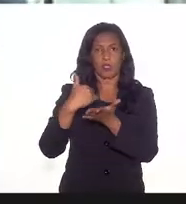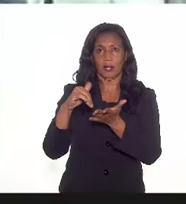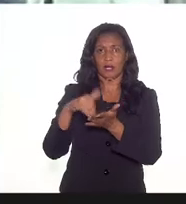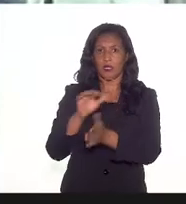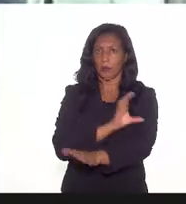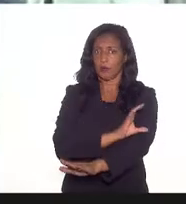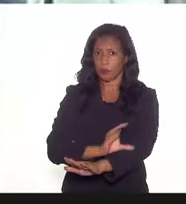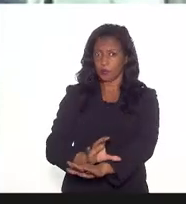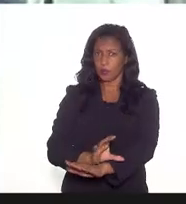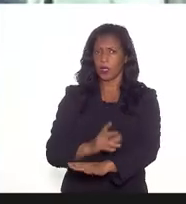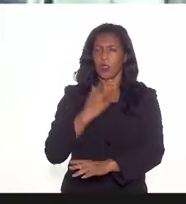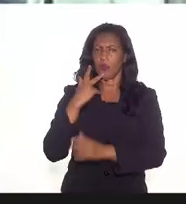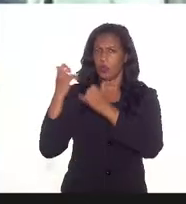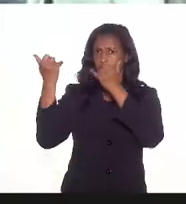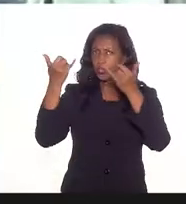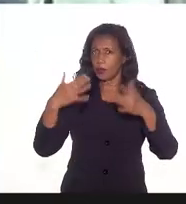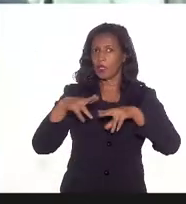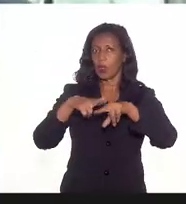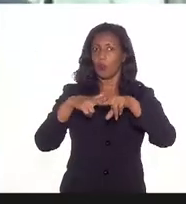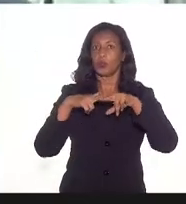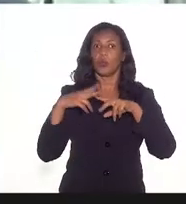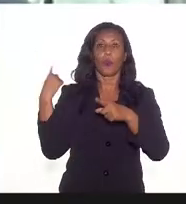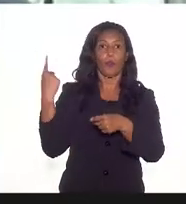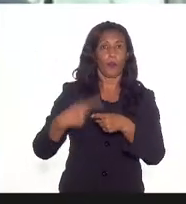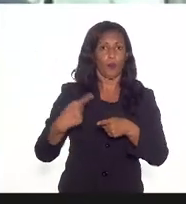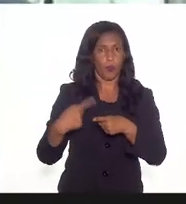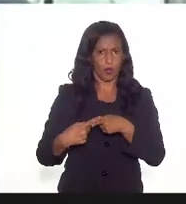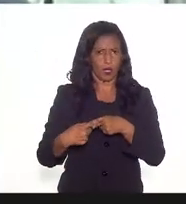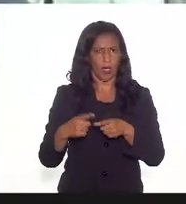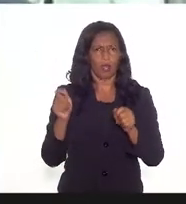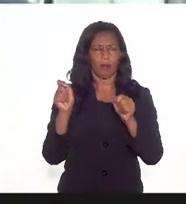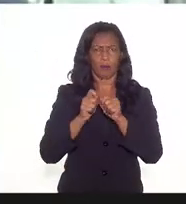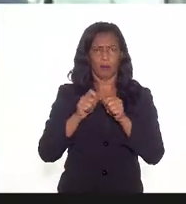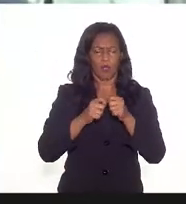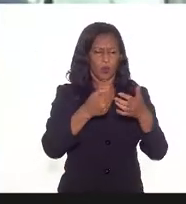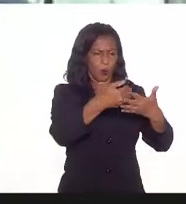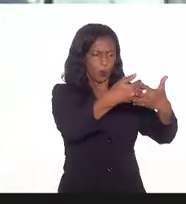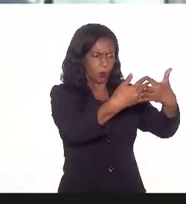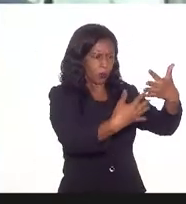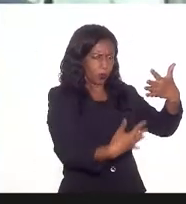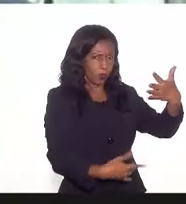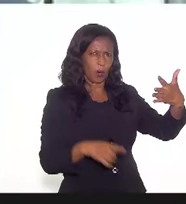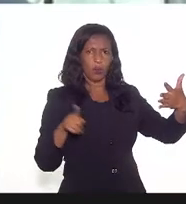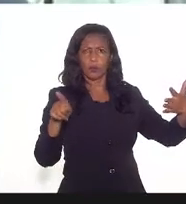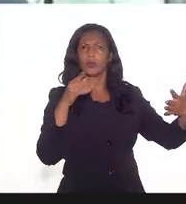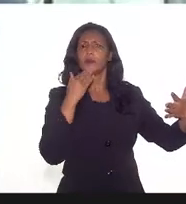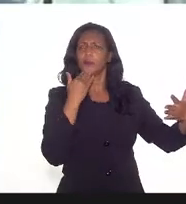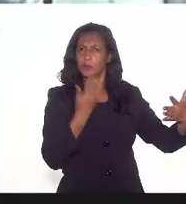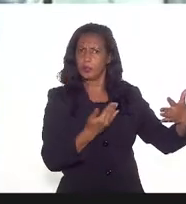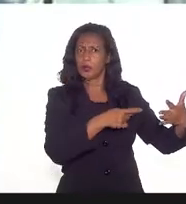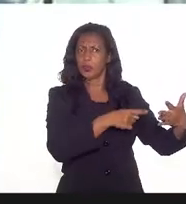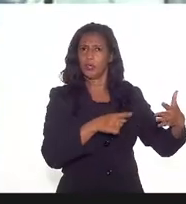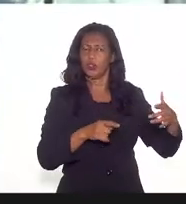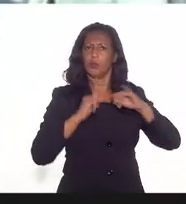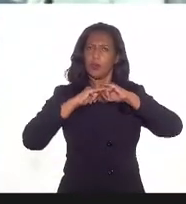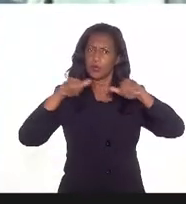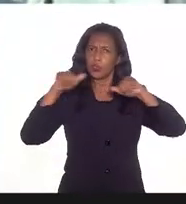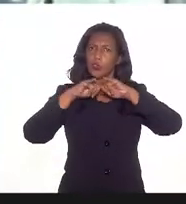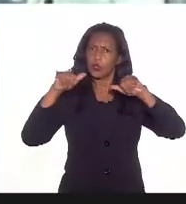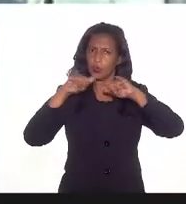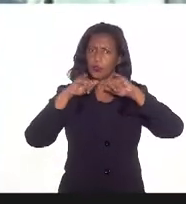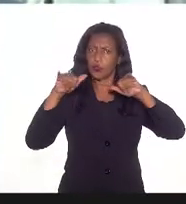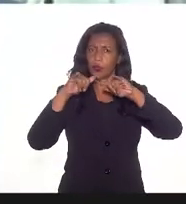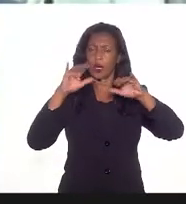em seguida o motivo por quê, para preparar uma cartilha, segundo essa sua recomendação, para poder fazer uma ampla divulgação nos meios